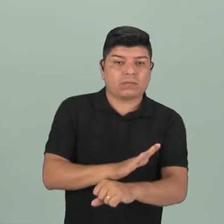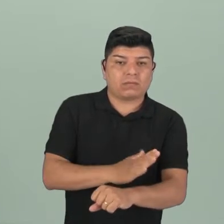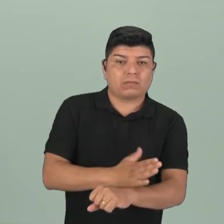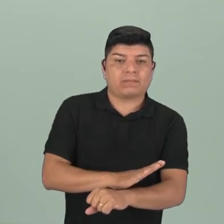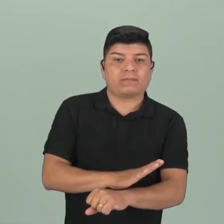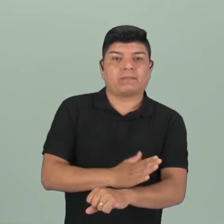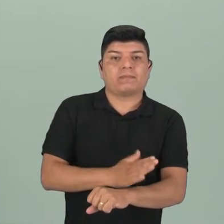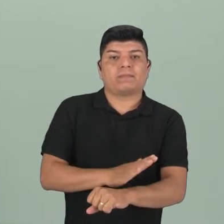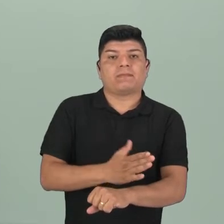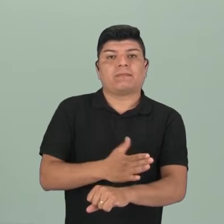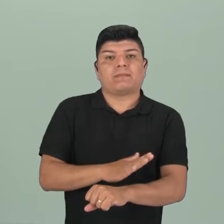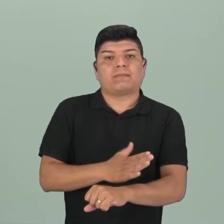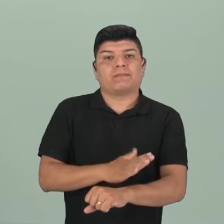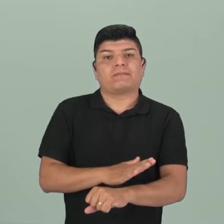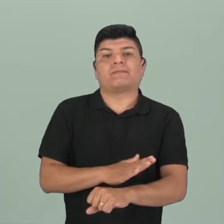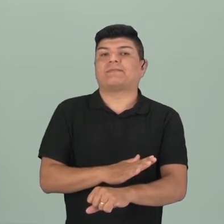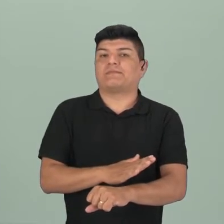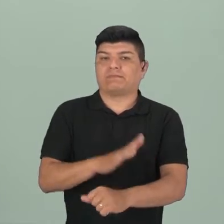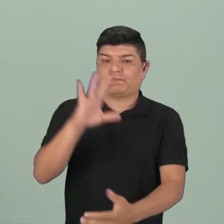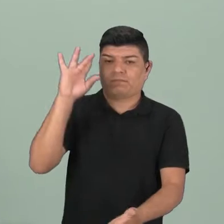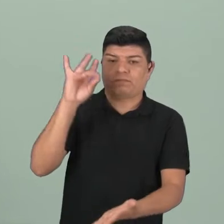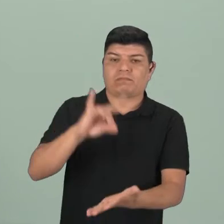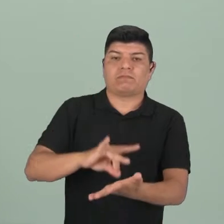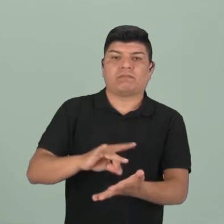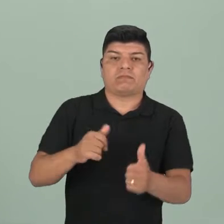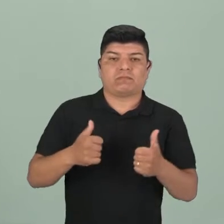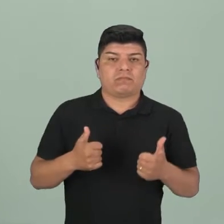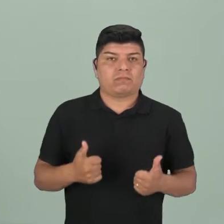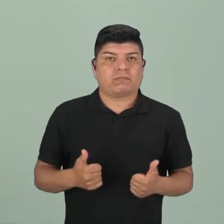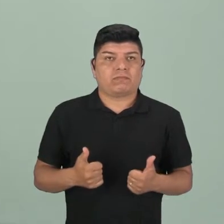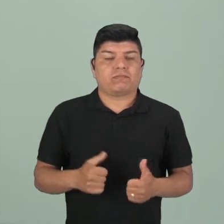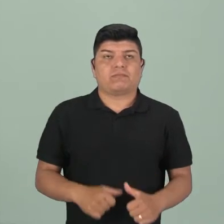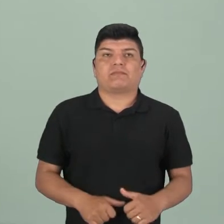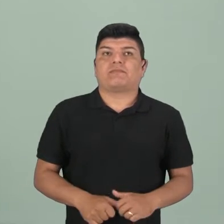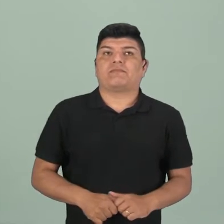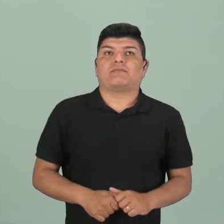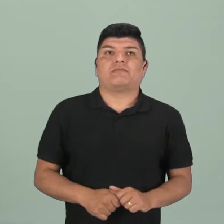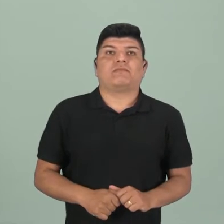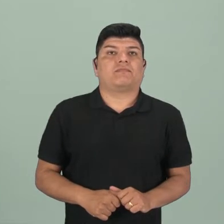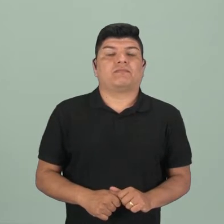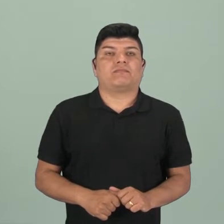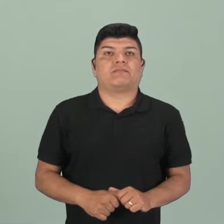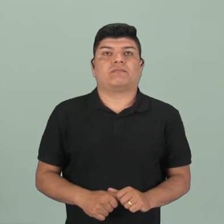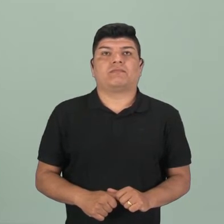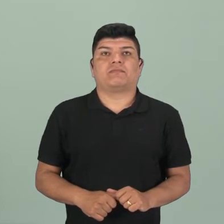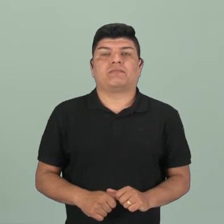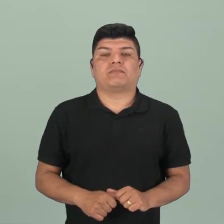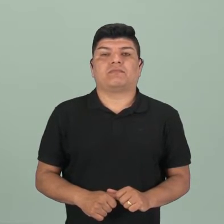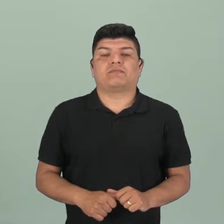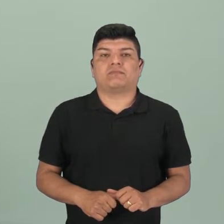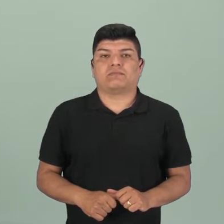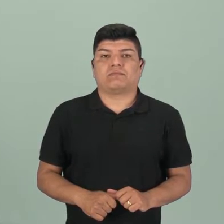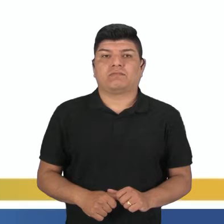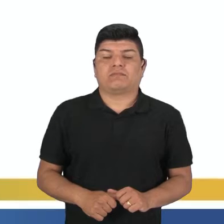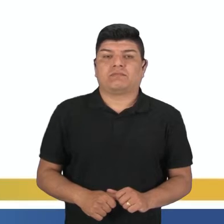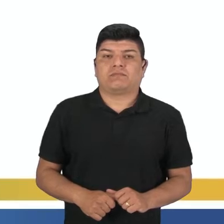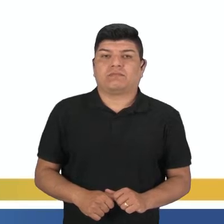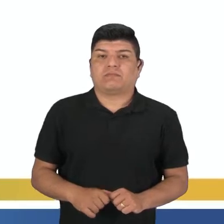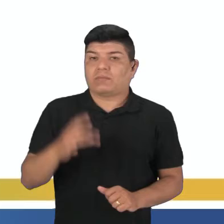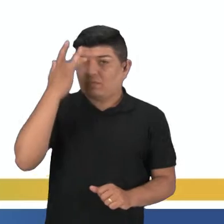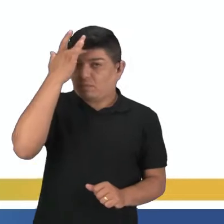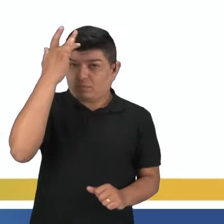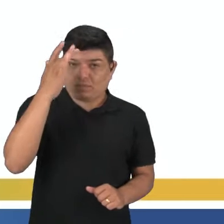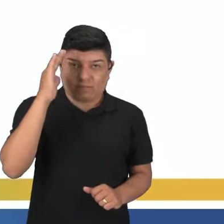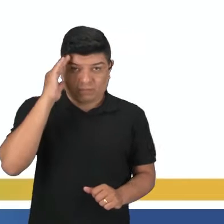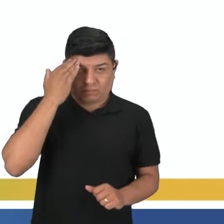caráter, né, ali real, tá? Aí fala da intenção, né? Además, deve facilitar